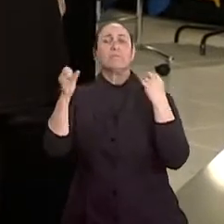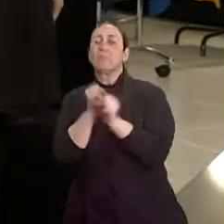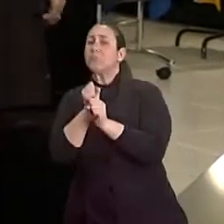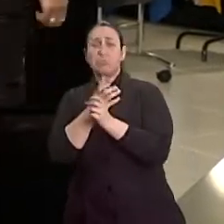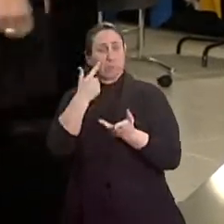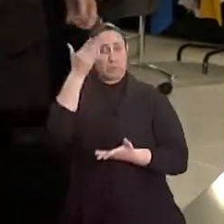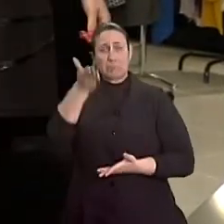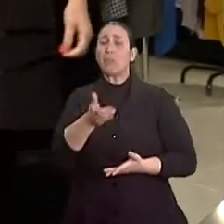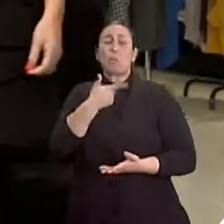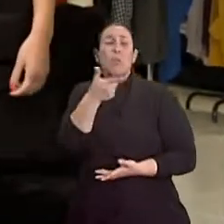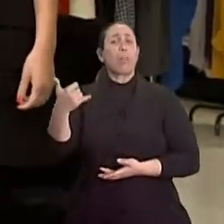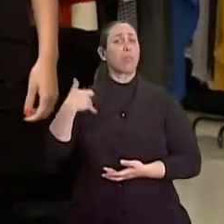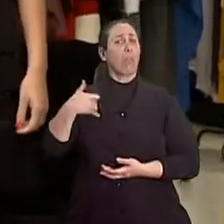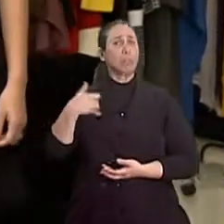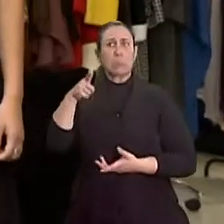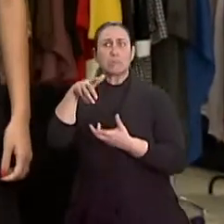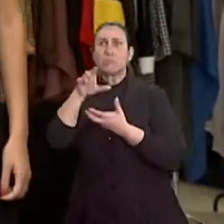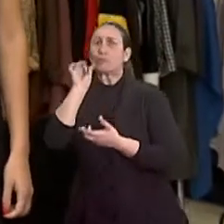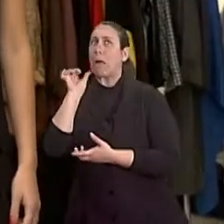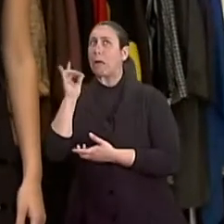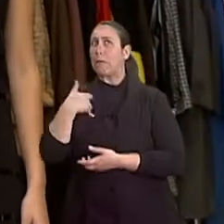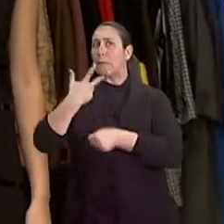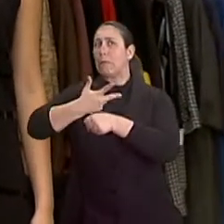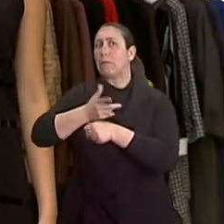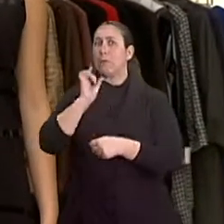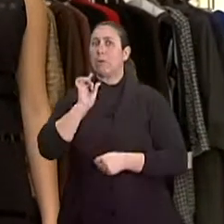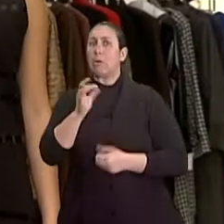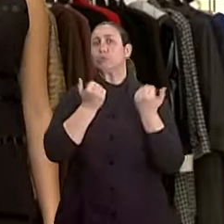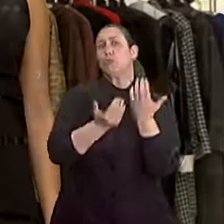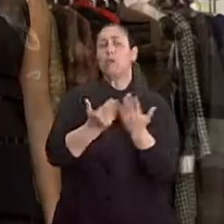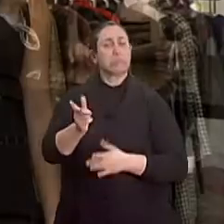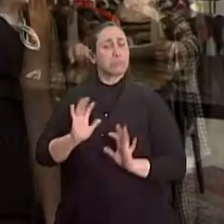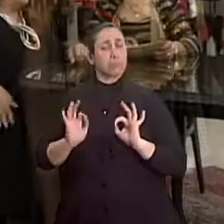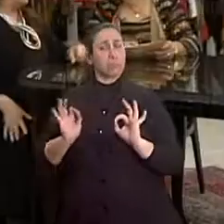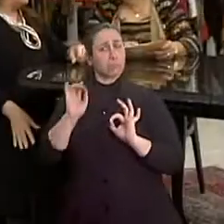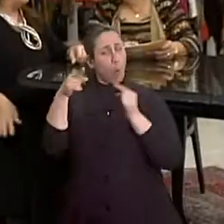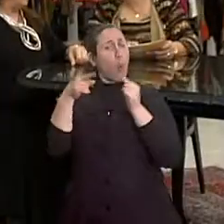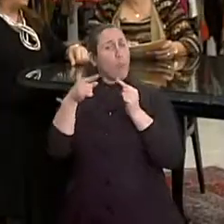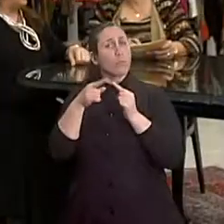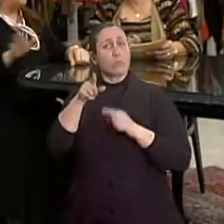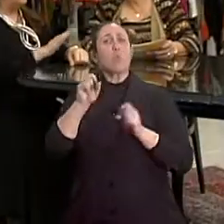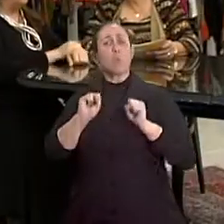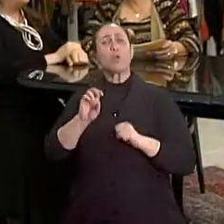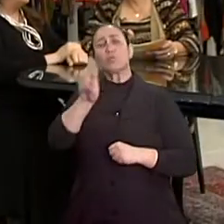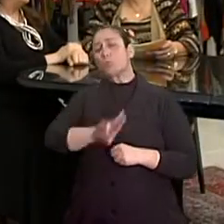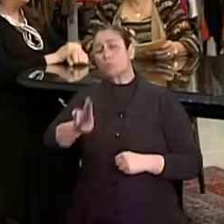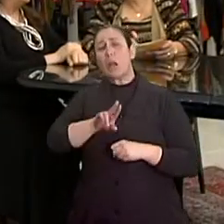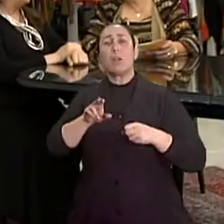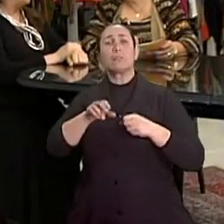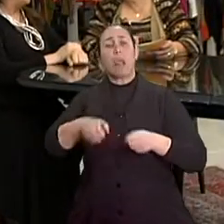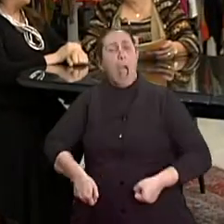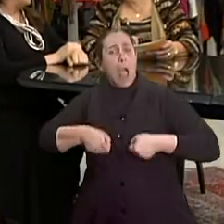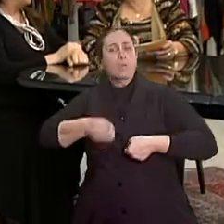sem idade. Aí só os comprimentos, que é mais... Inclusive, perfeito. Pode usar também com uma legging, pode usar também como